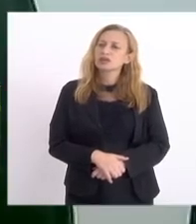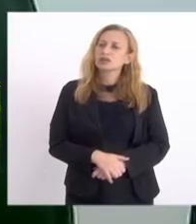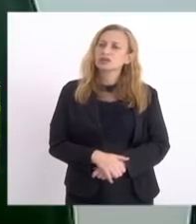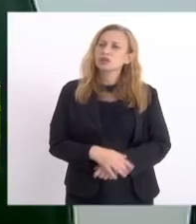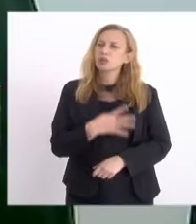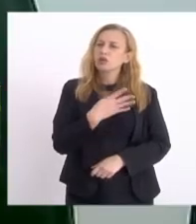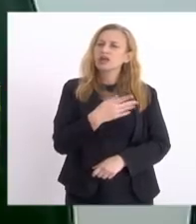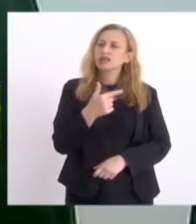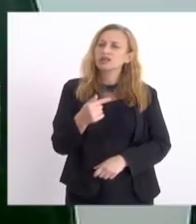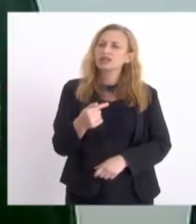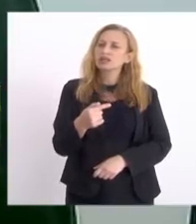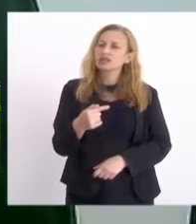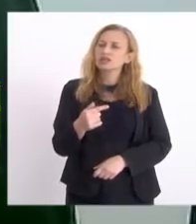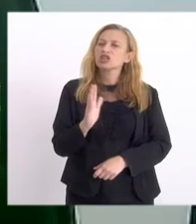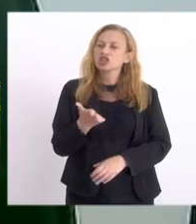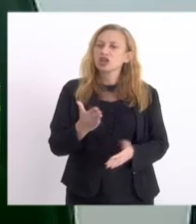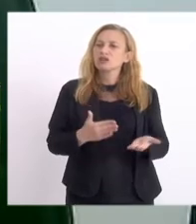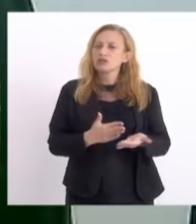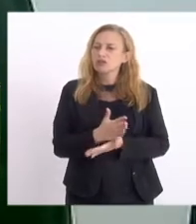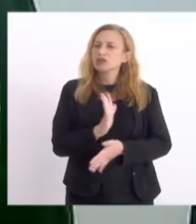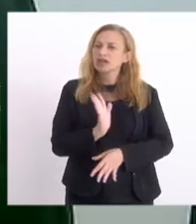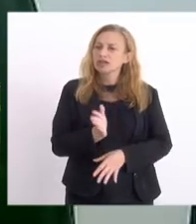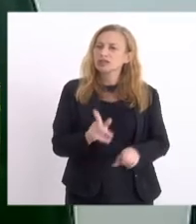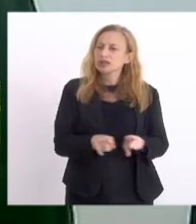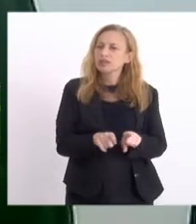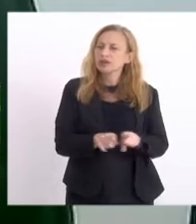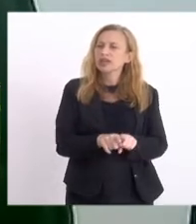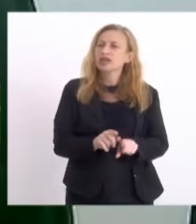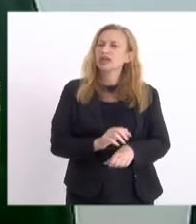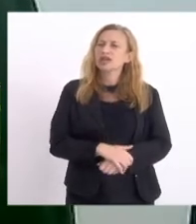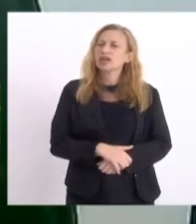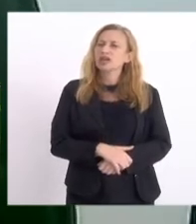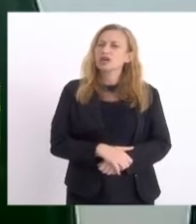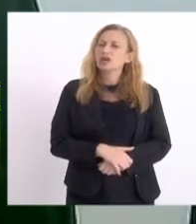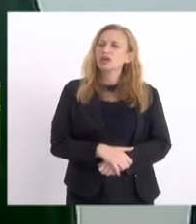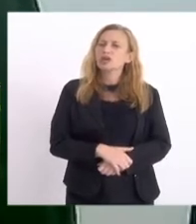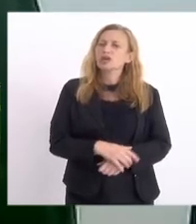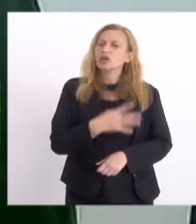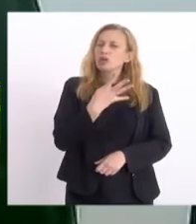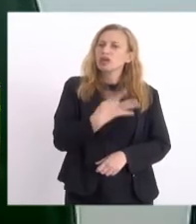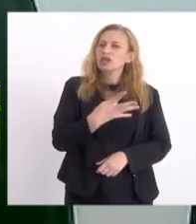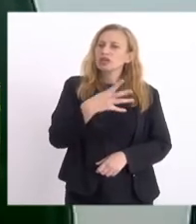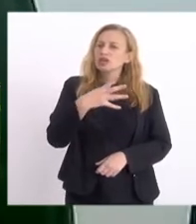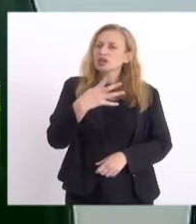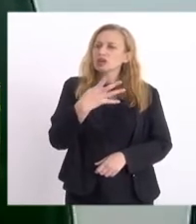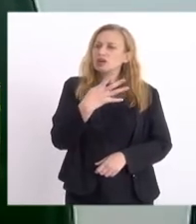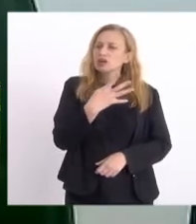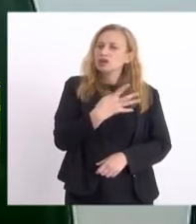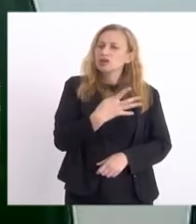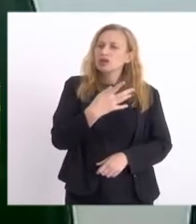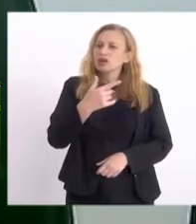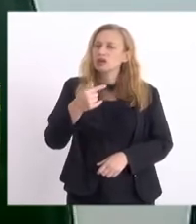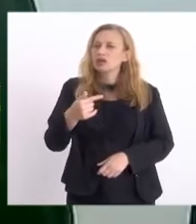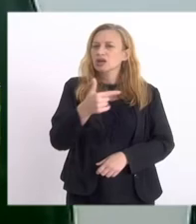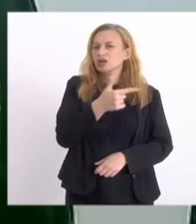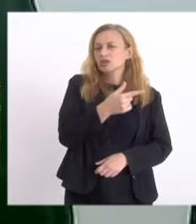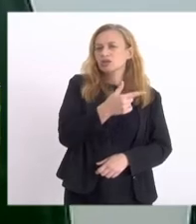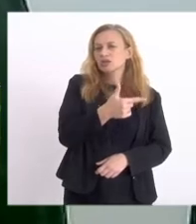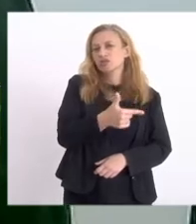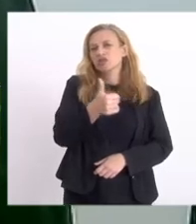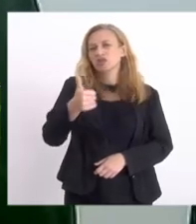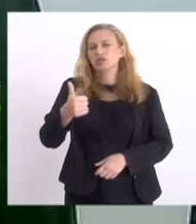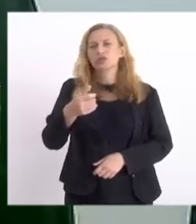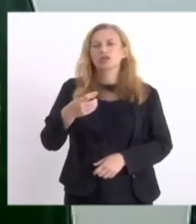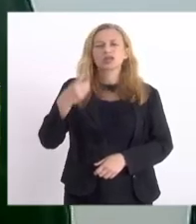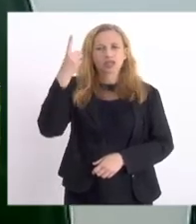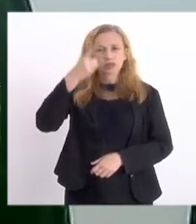47, ok, já foi votado também, anexação. Projeto de lei 4446-2021, deputado Luiz Martins,